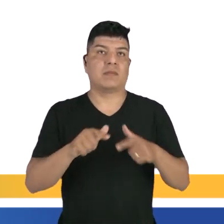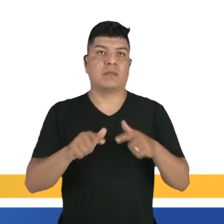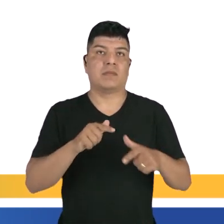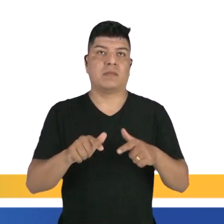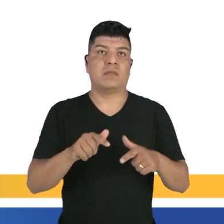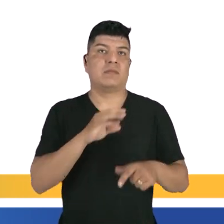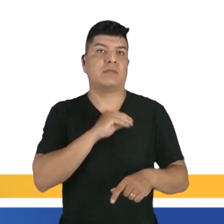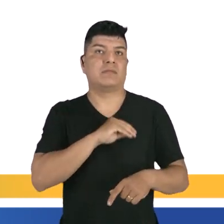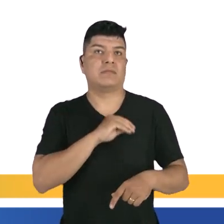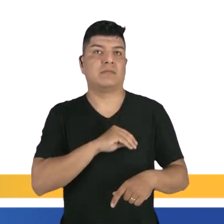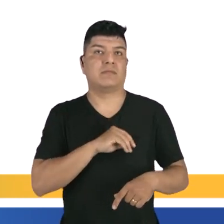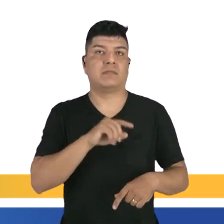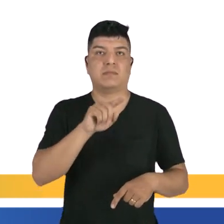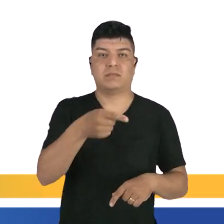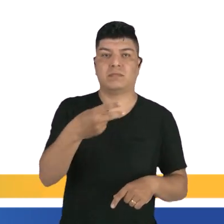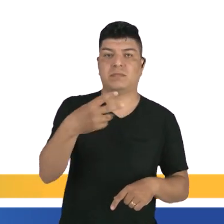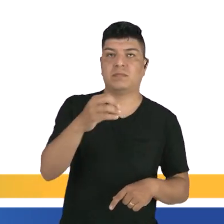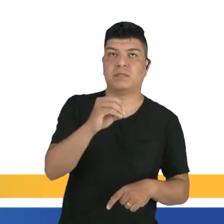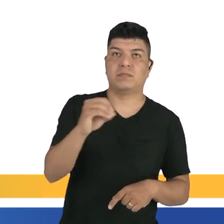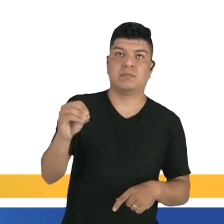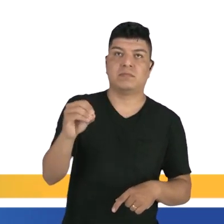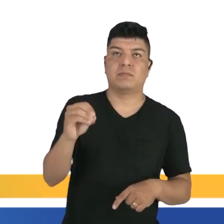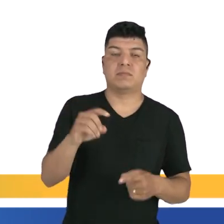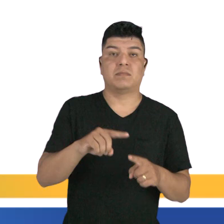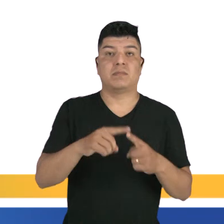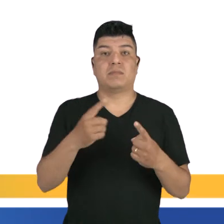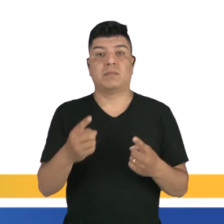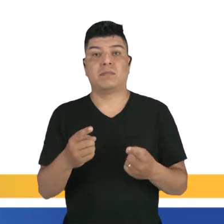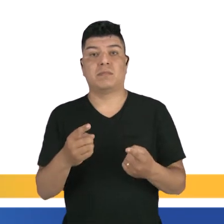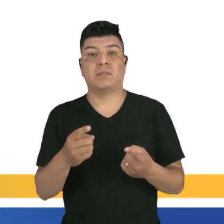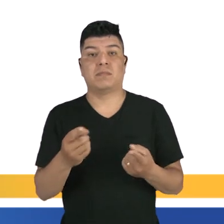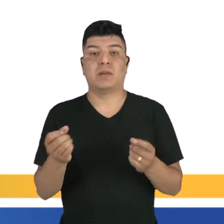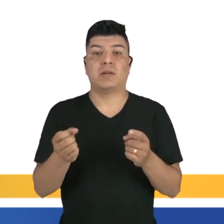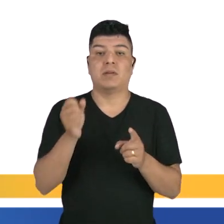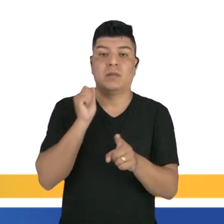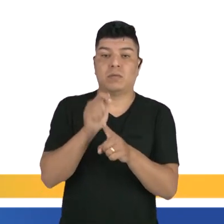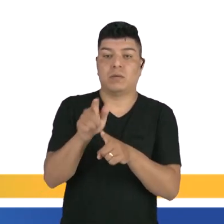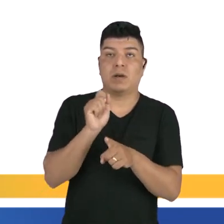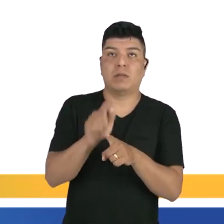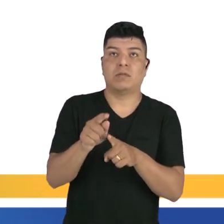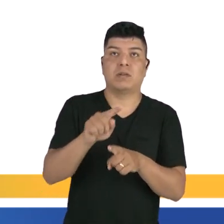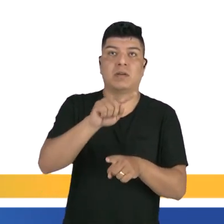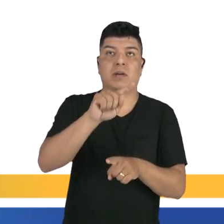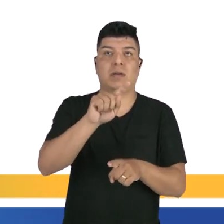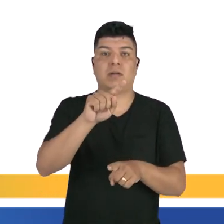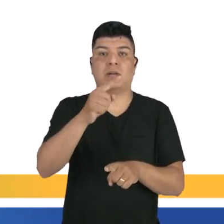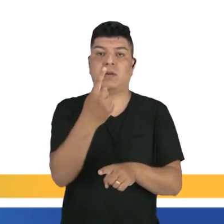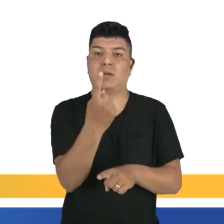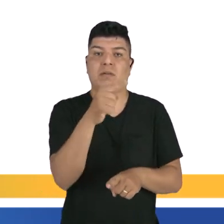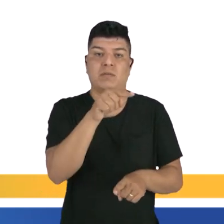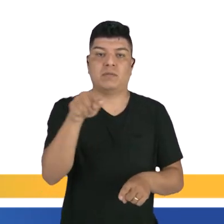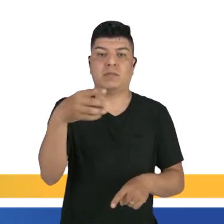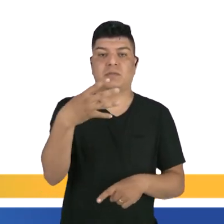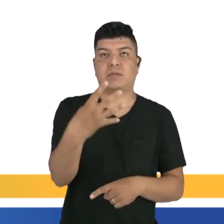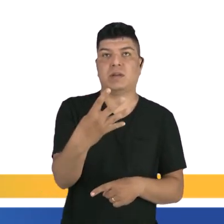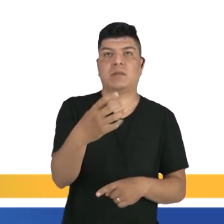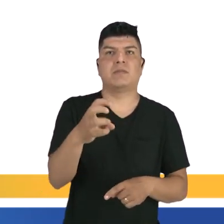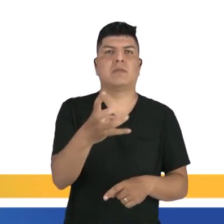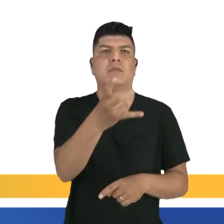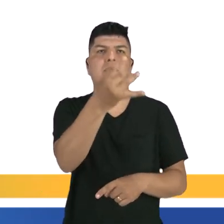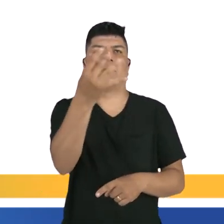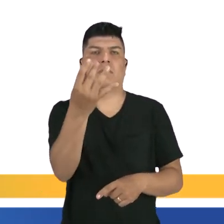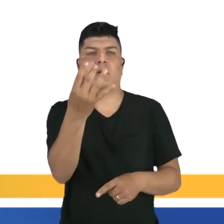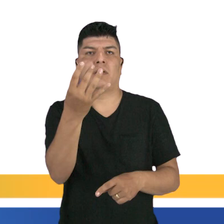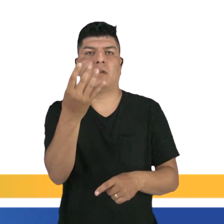por mês. Bom, ele gasta 1/4 com aluguel. Quanto Carlos gasta com aluguel? Essa é a pergunta. Para